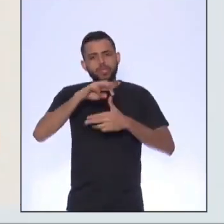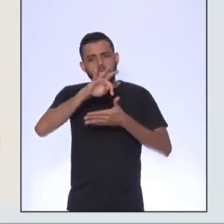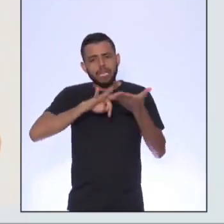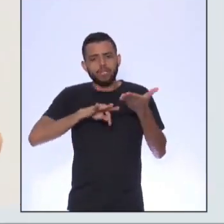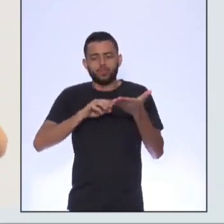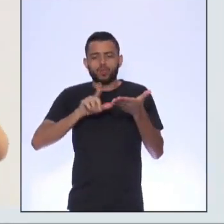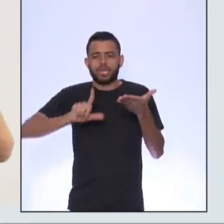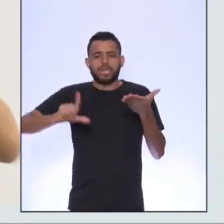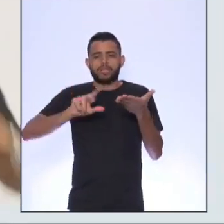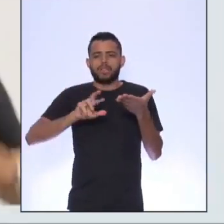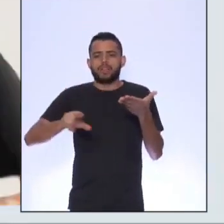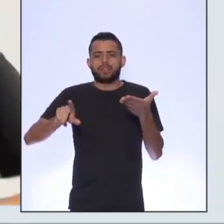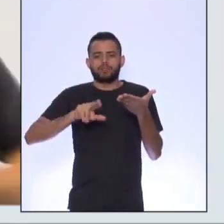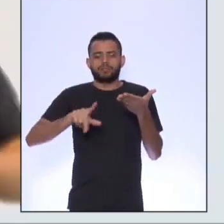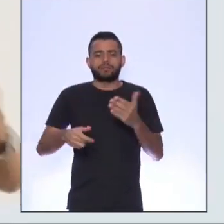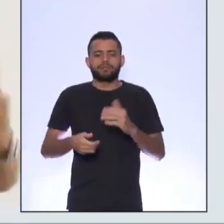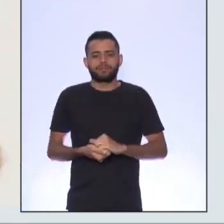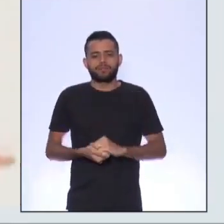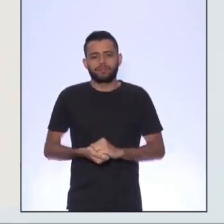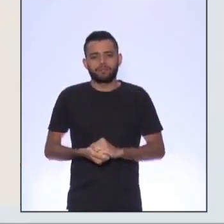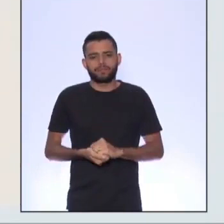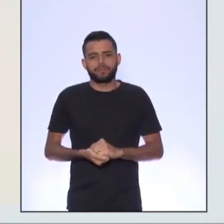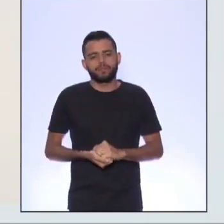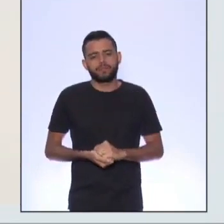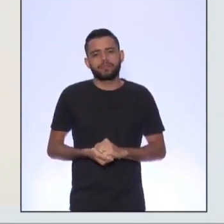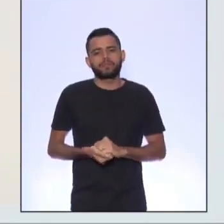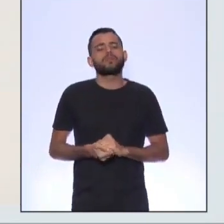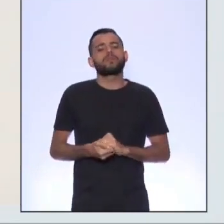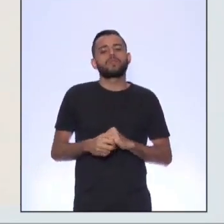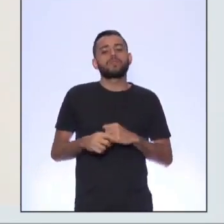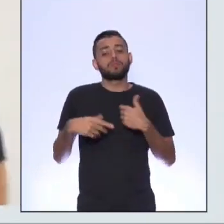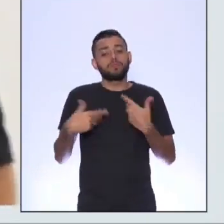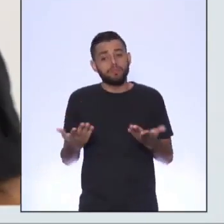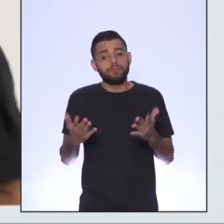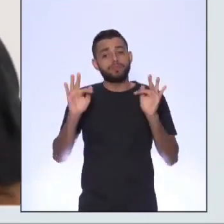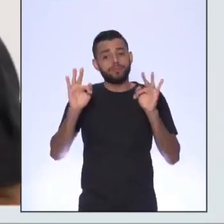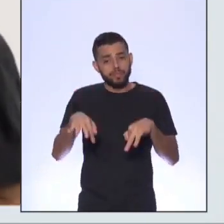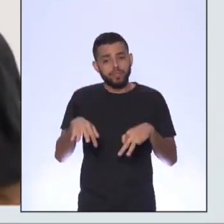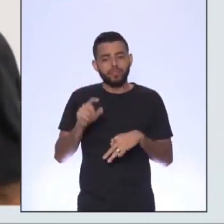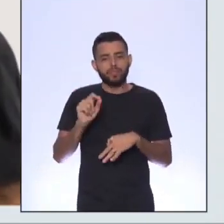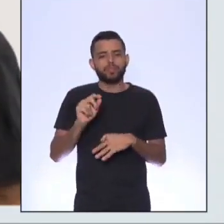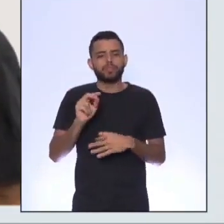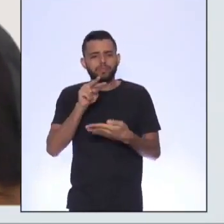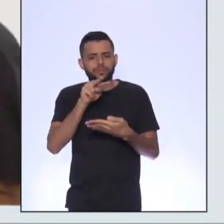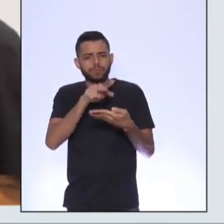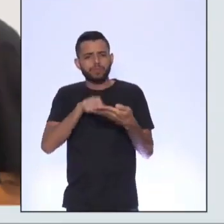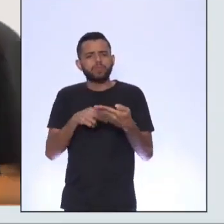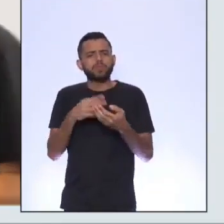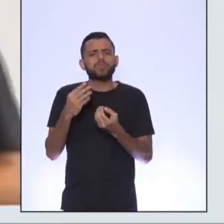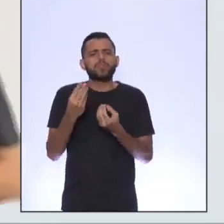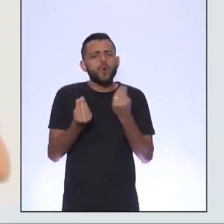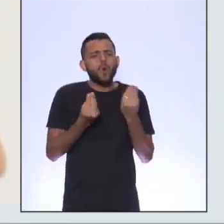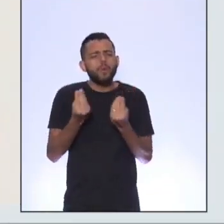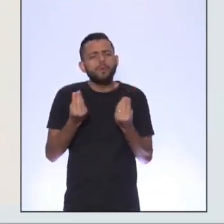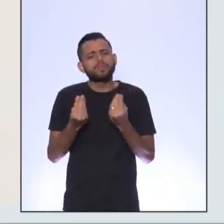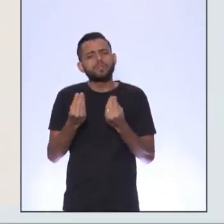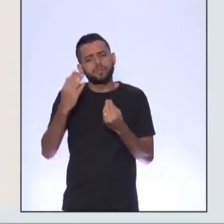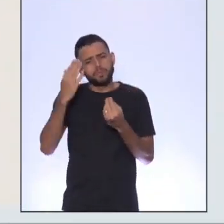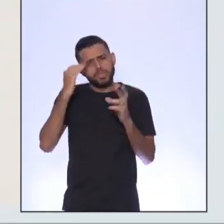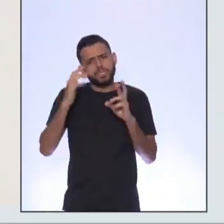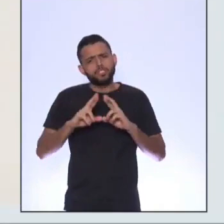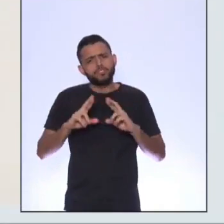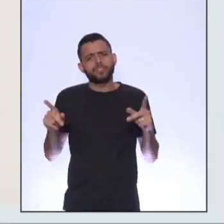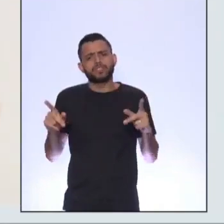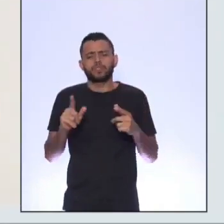literário. E terminamos, né? Concluímos observando como que eu diferencio um